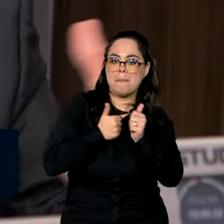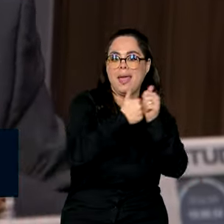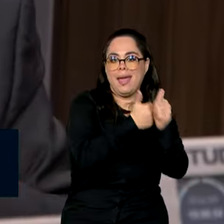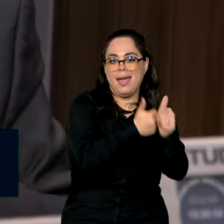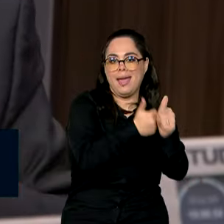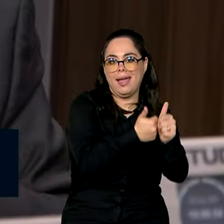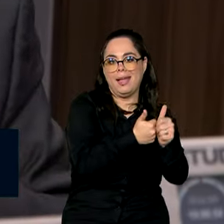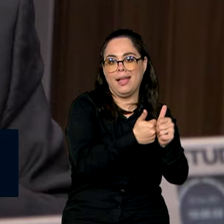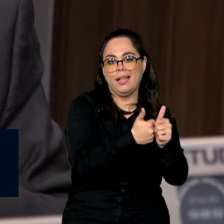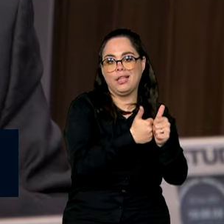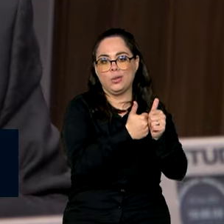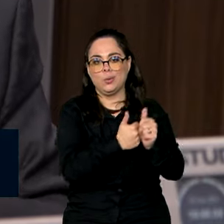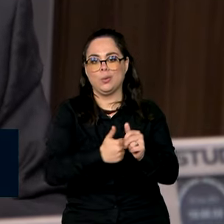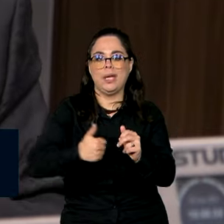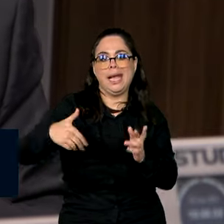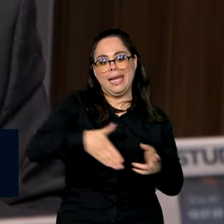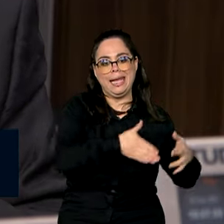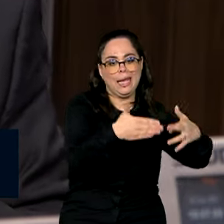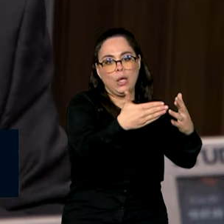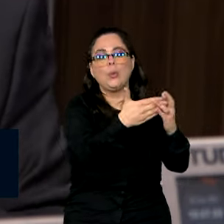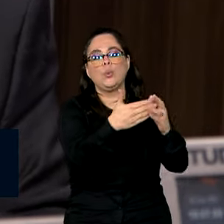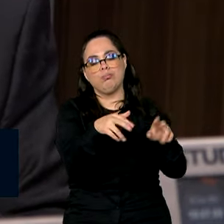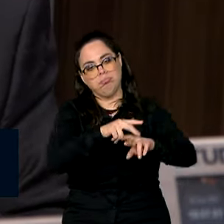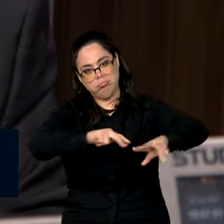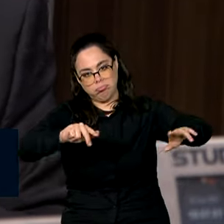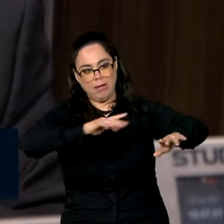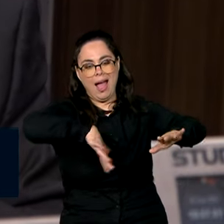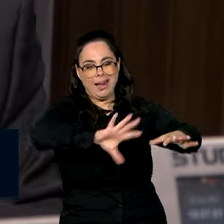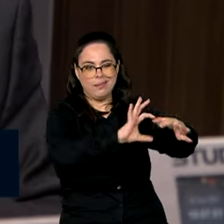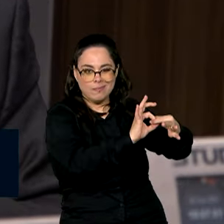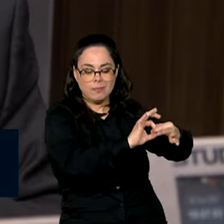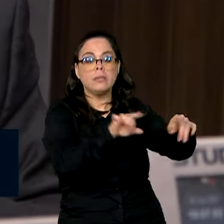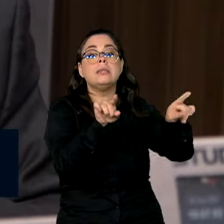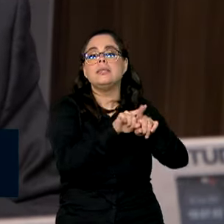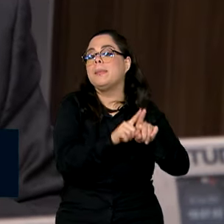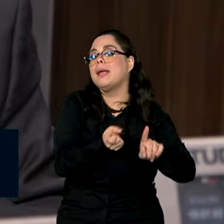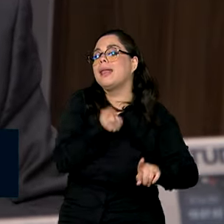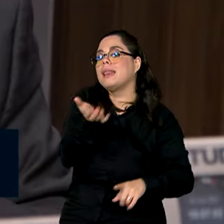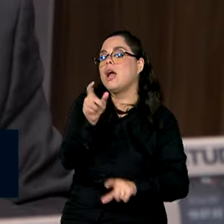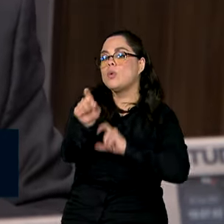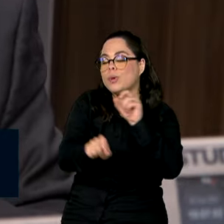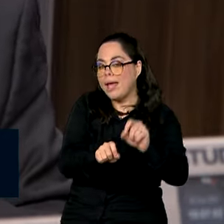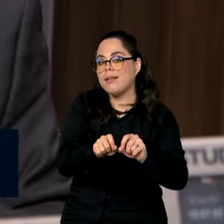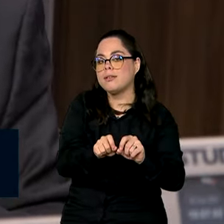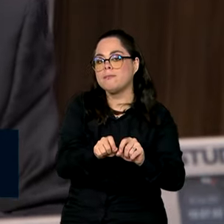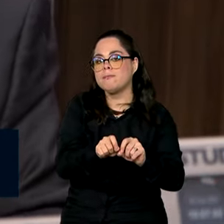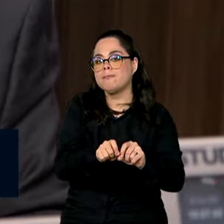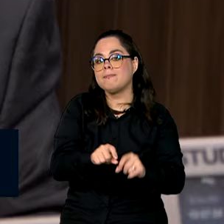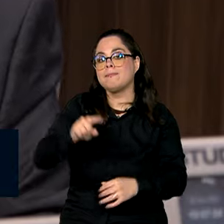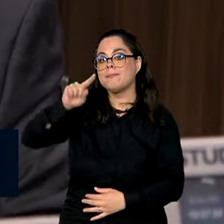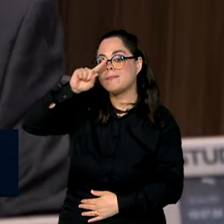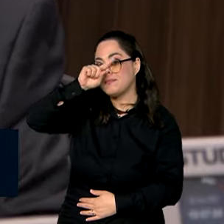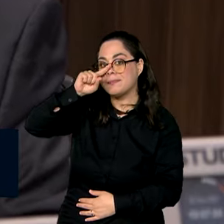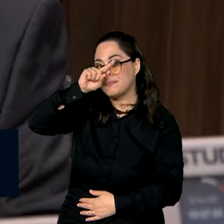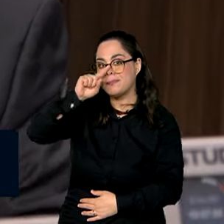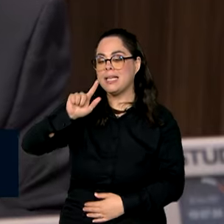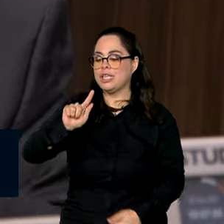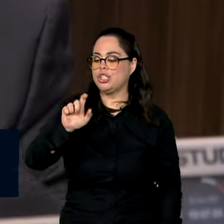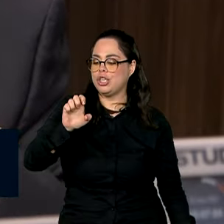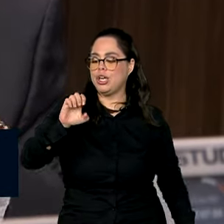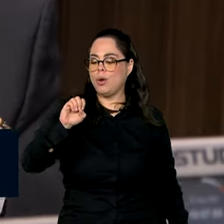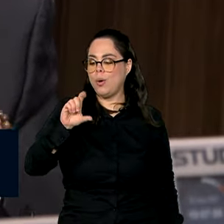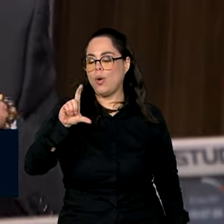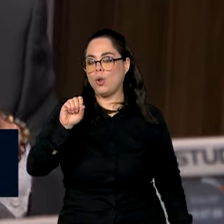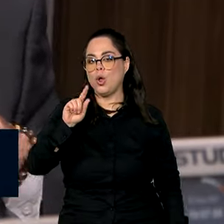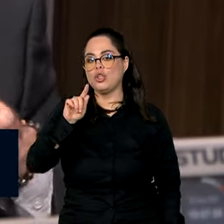aos Rios né mas também ela também é capaz de causar o o o chamado eh risco eh geológico